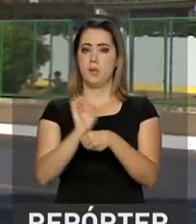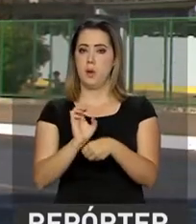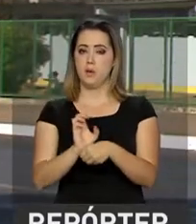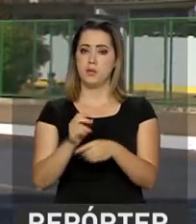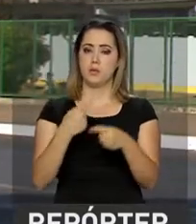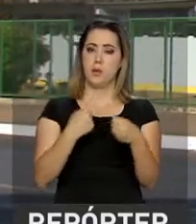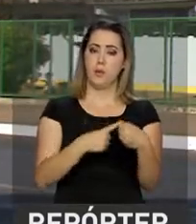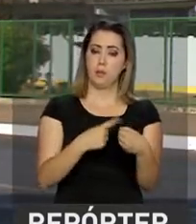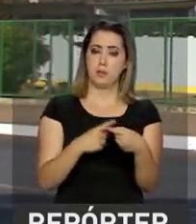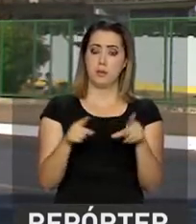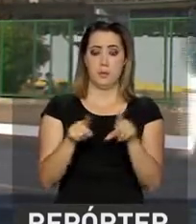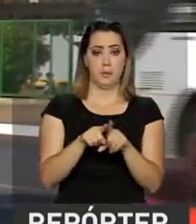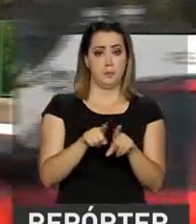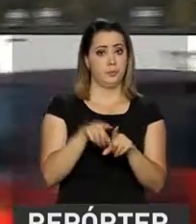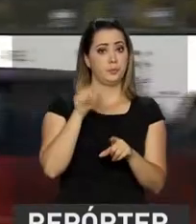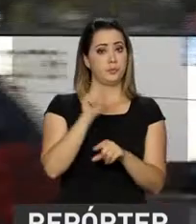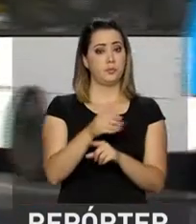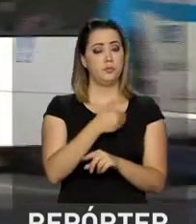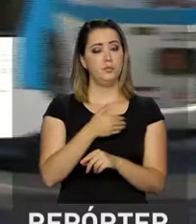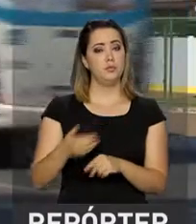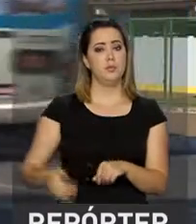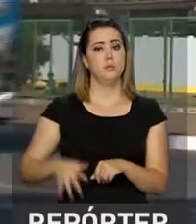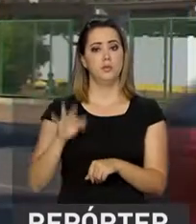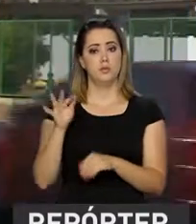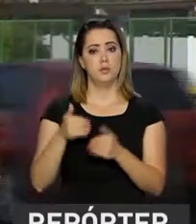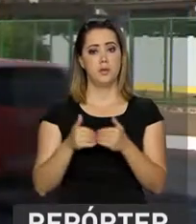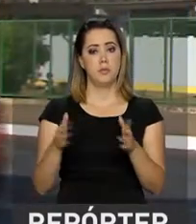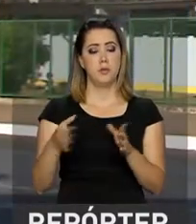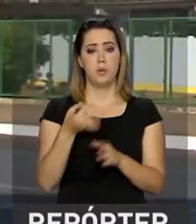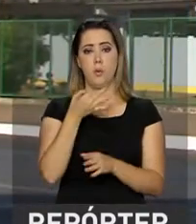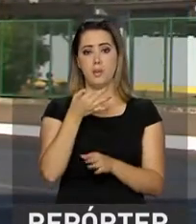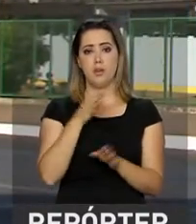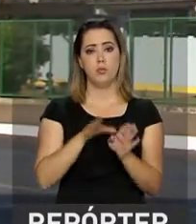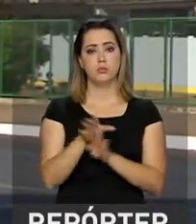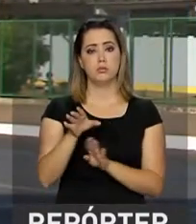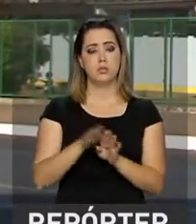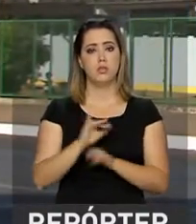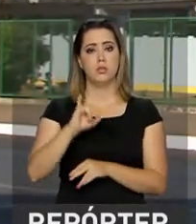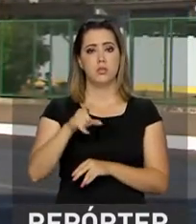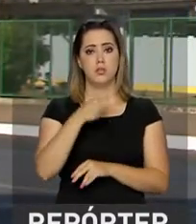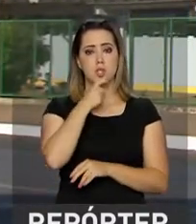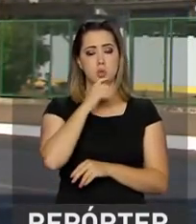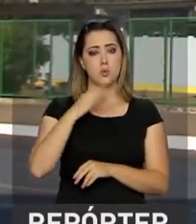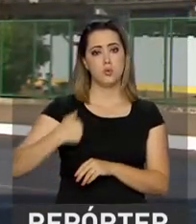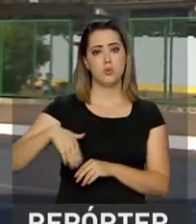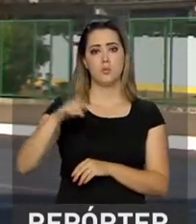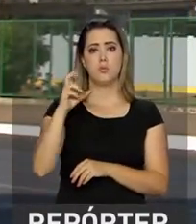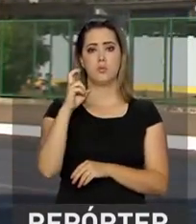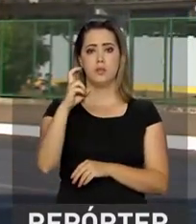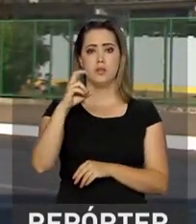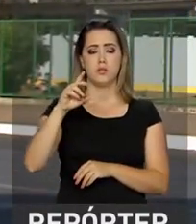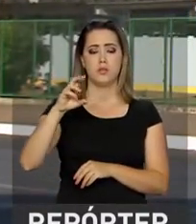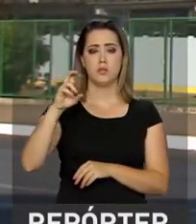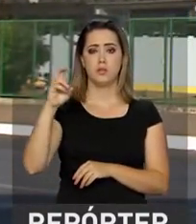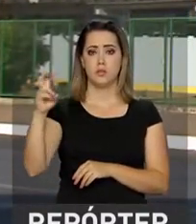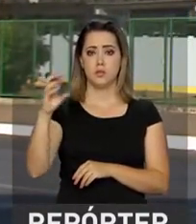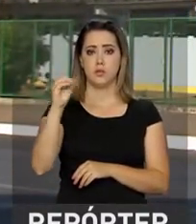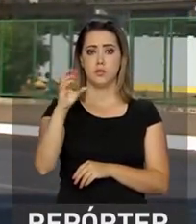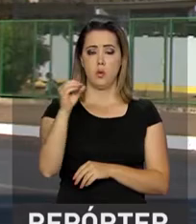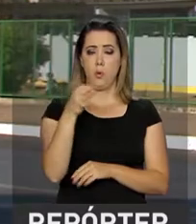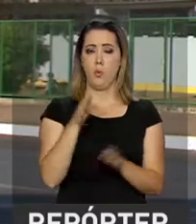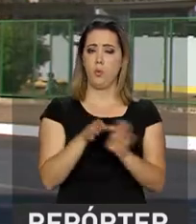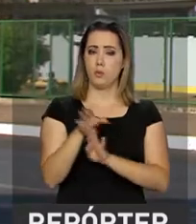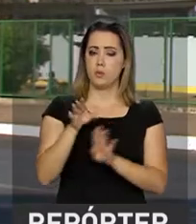municipal além disso o governo federal abriu uma consulta pública em julho e recebeu mais de 5 mil e 500 sugestões